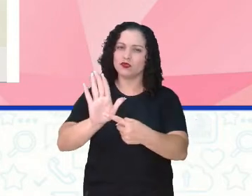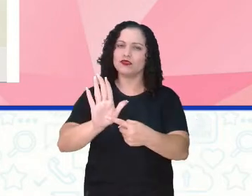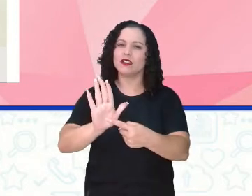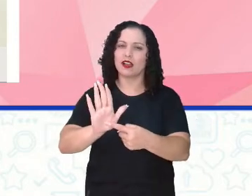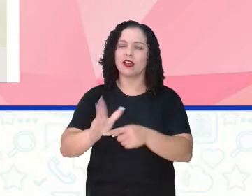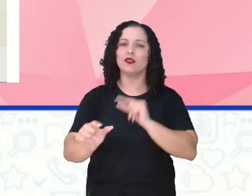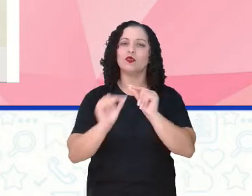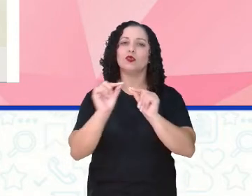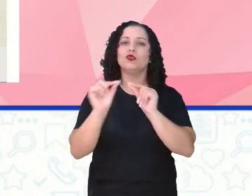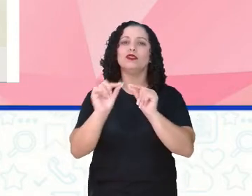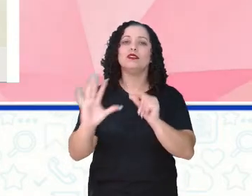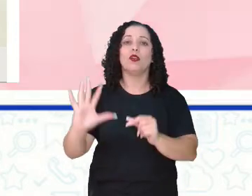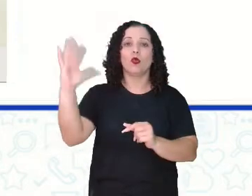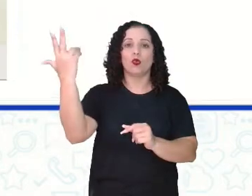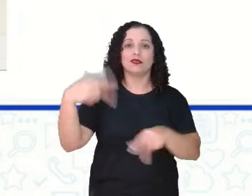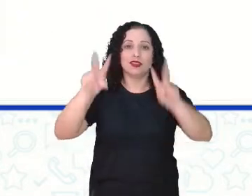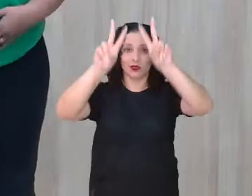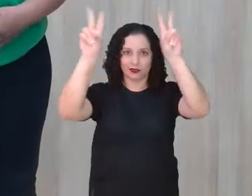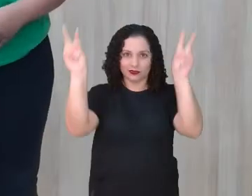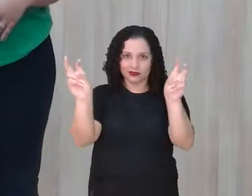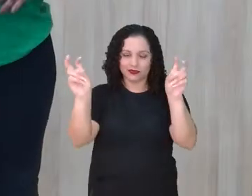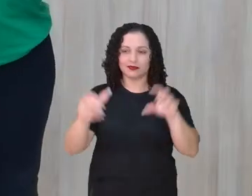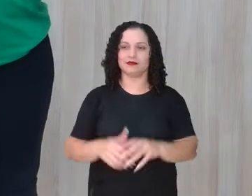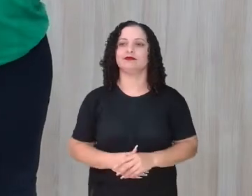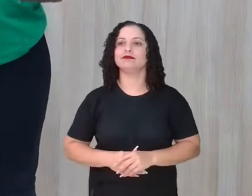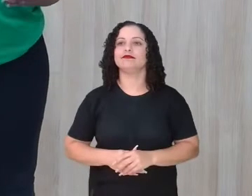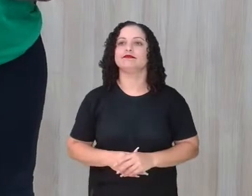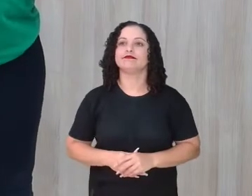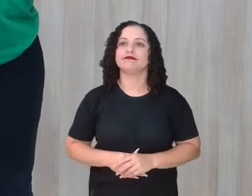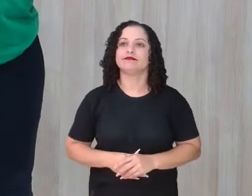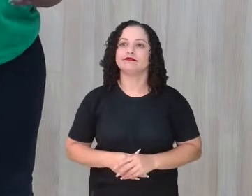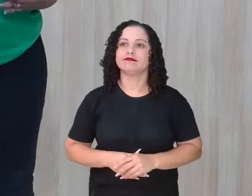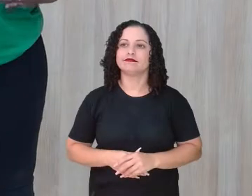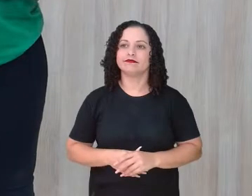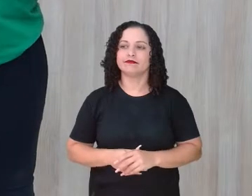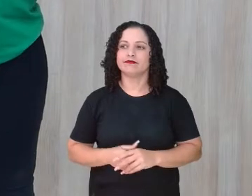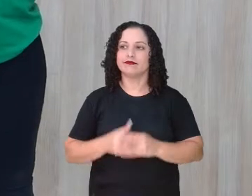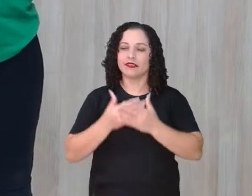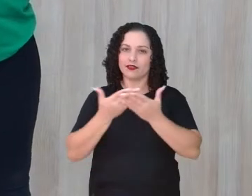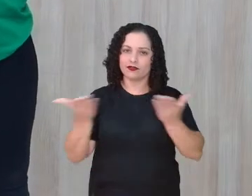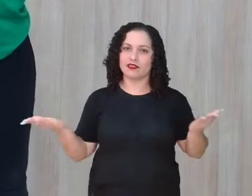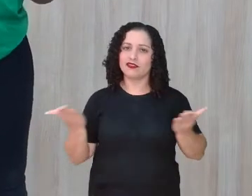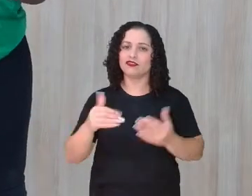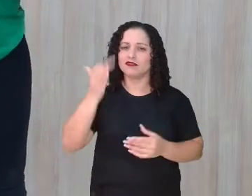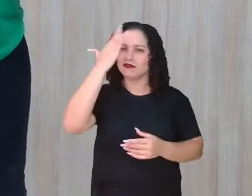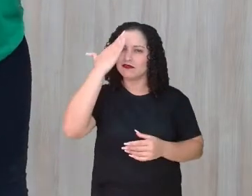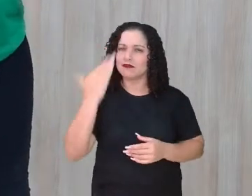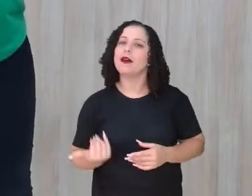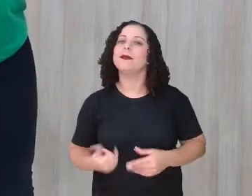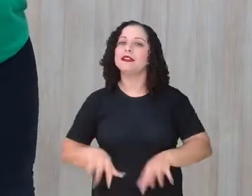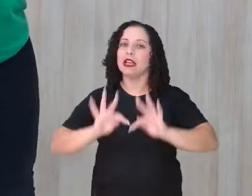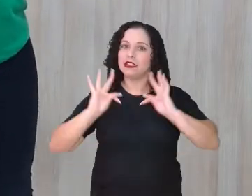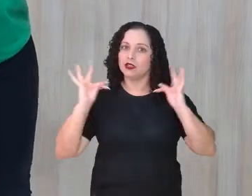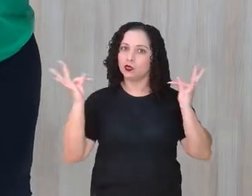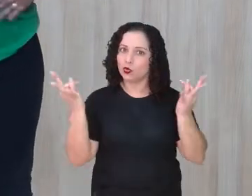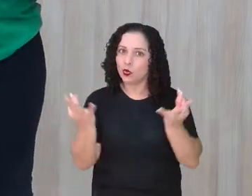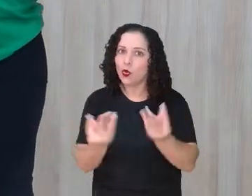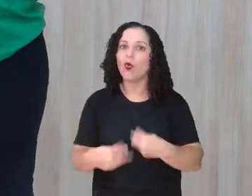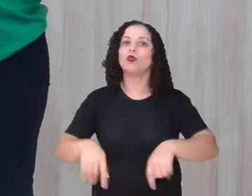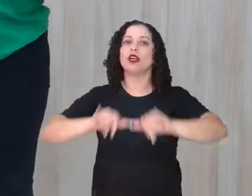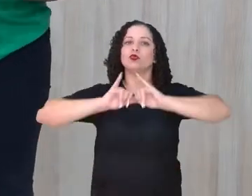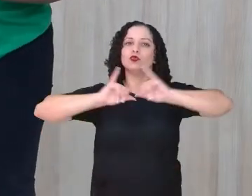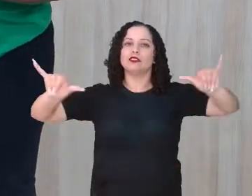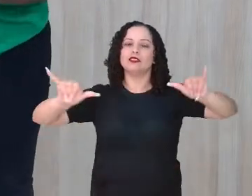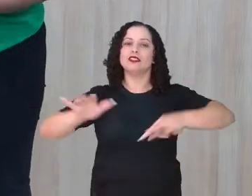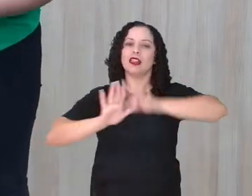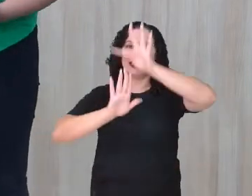o acontecimento. Vamos lá. E aí vocês sabem que toda notícia tem um corpo do texto, tem que trazer